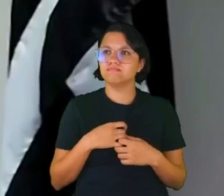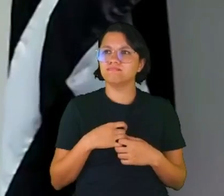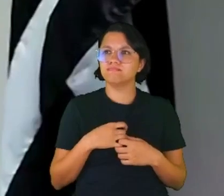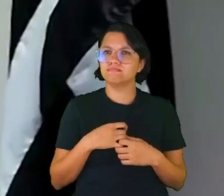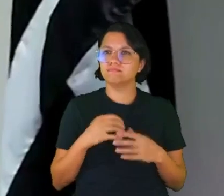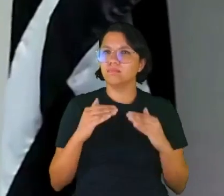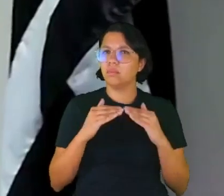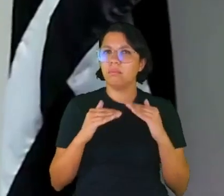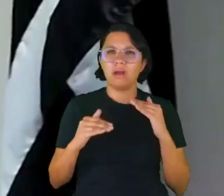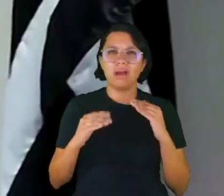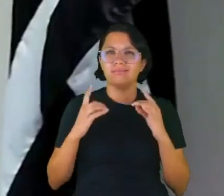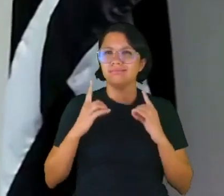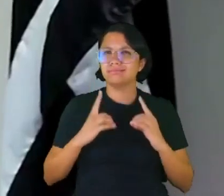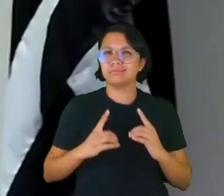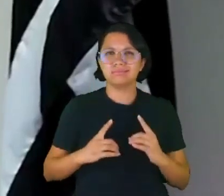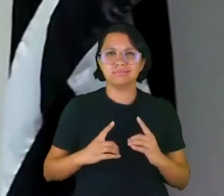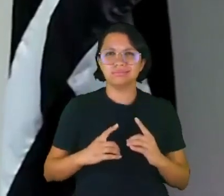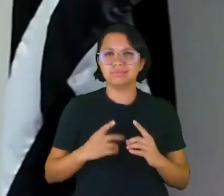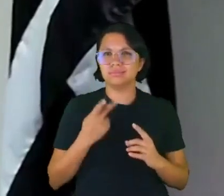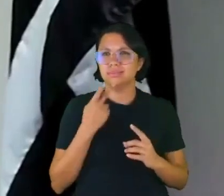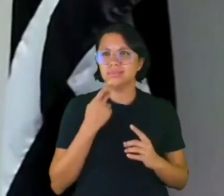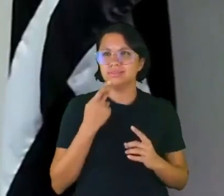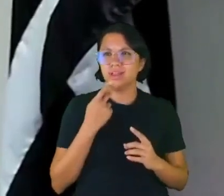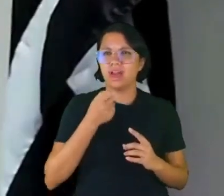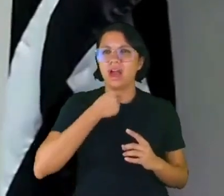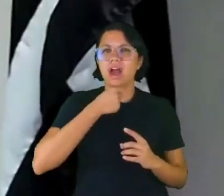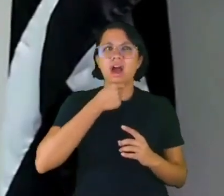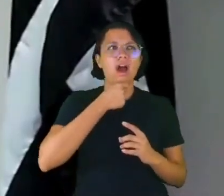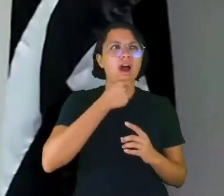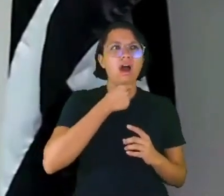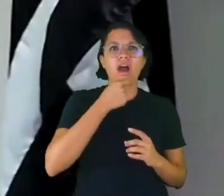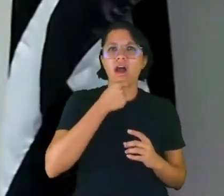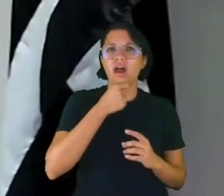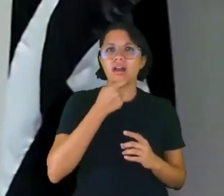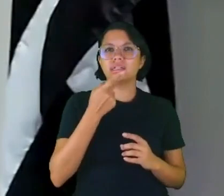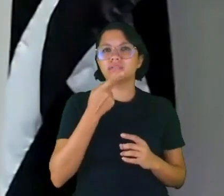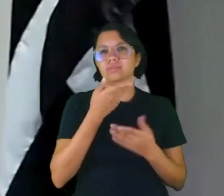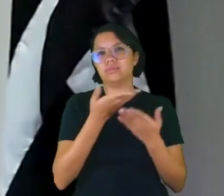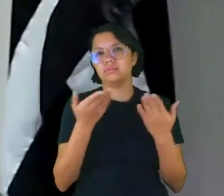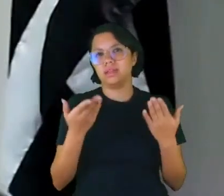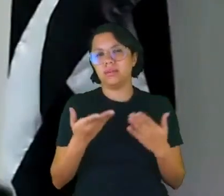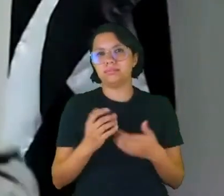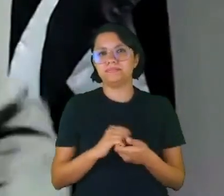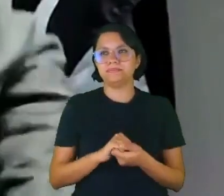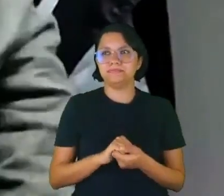incompatível com a dignidade, e mencionei isso de viva voz, e eu vou lhes contar.